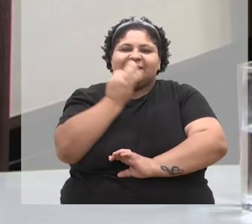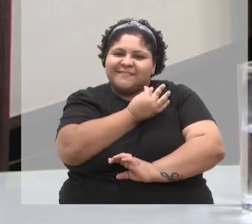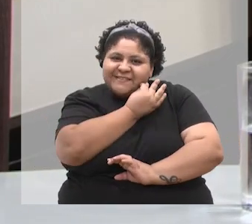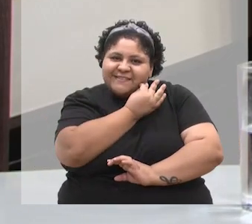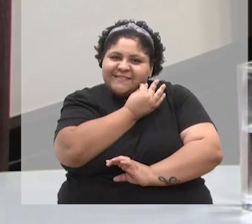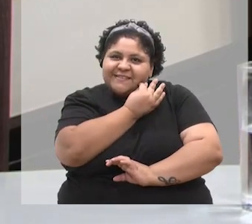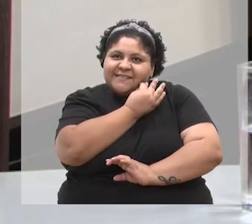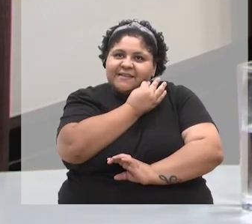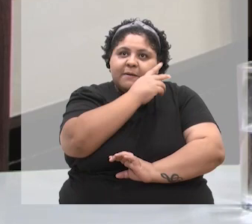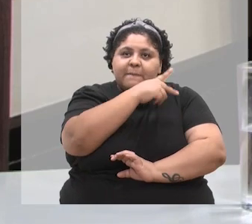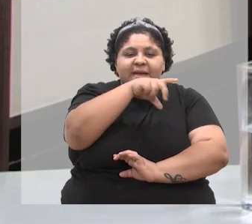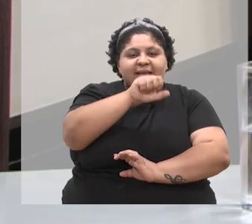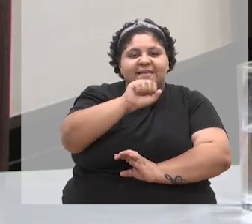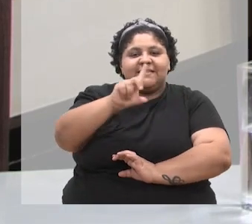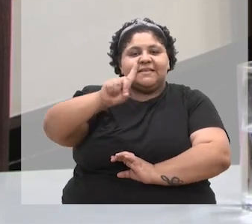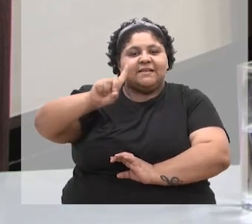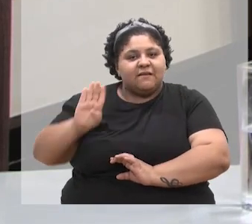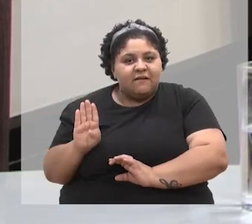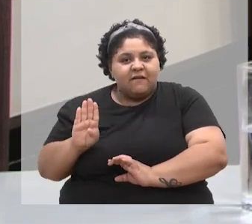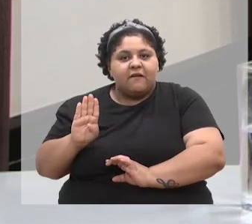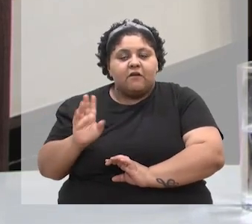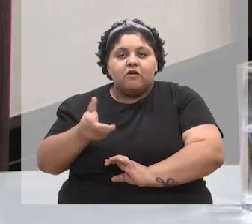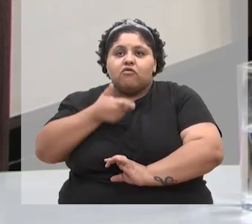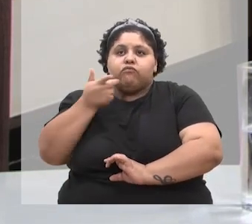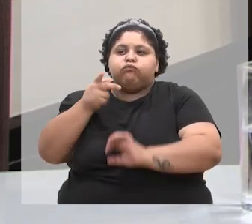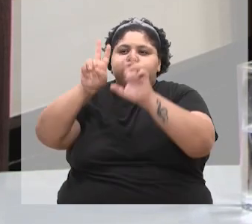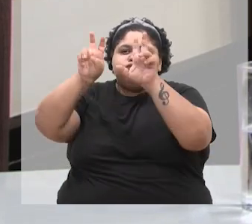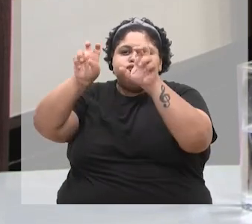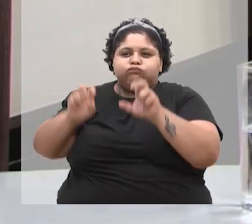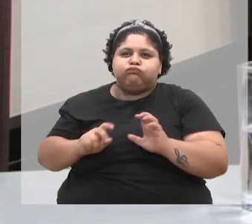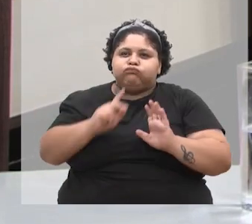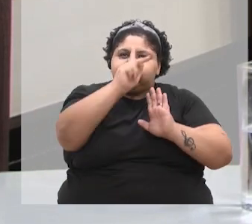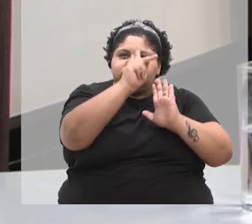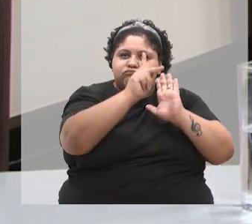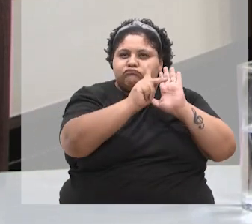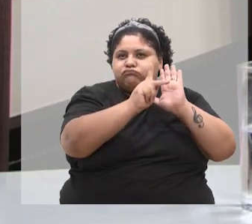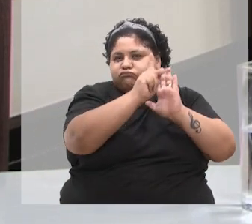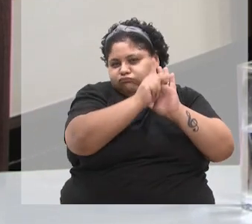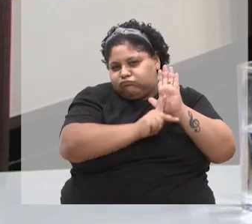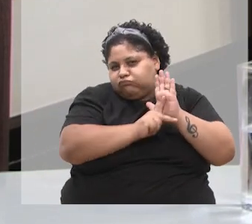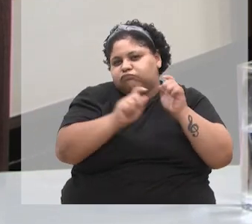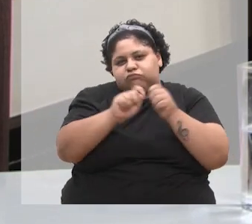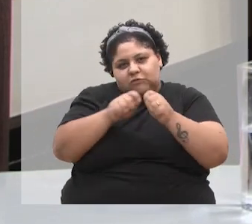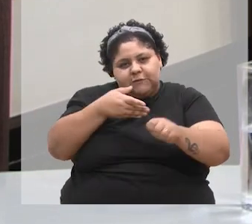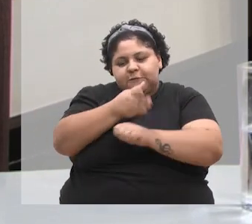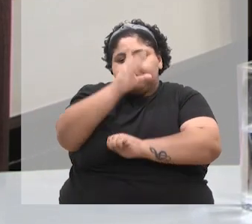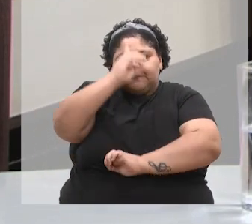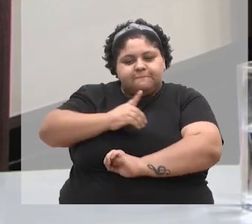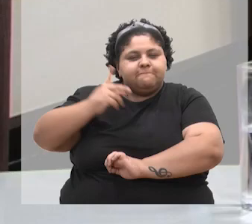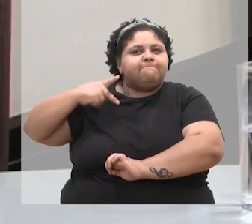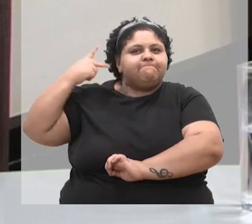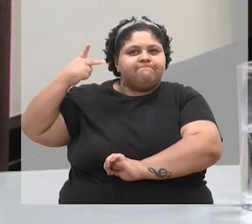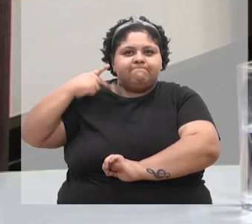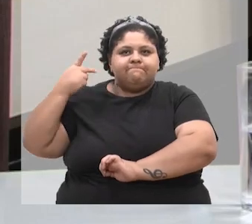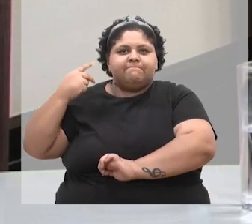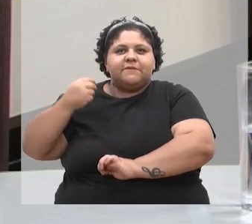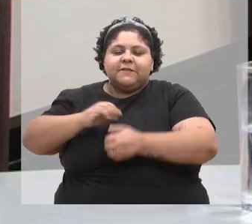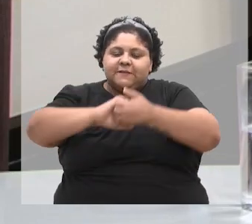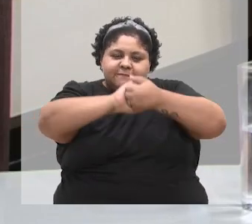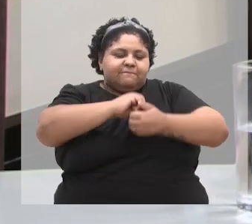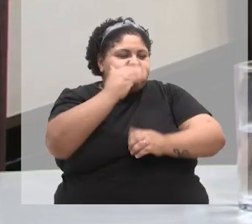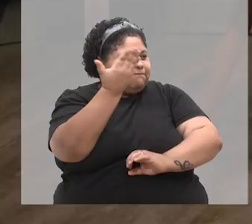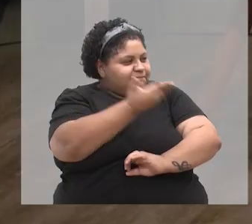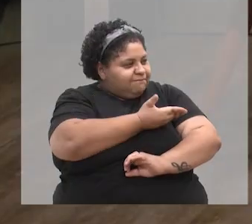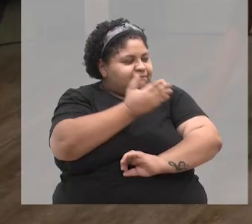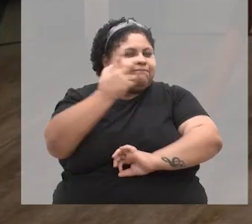a vereadora Tatiane Frisso, do PSDB, tratar aqui de diversos projetos, pautas que têm permeado o mandato da vereadora, a quem